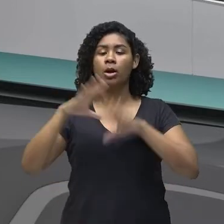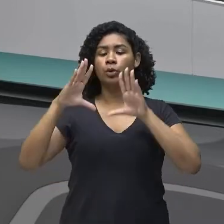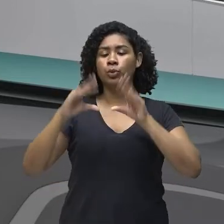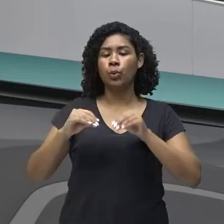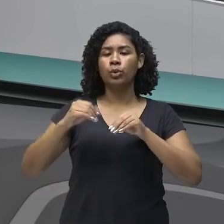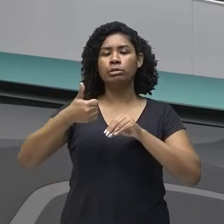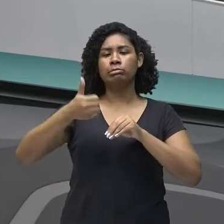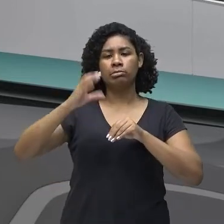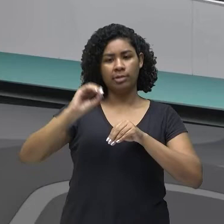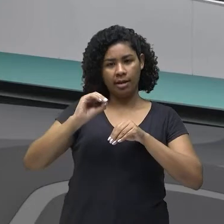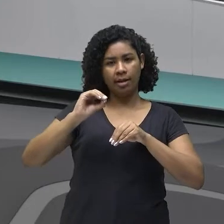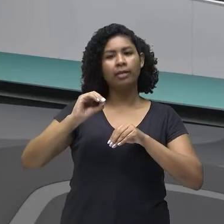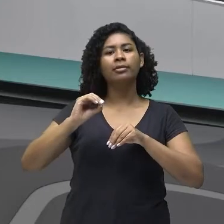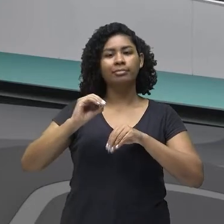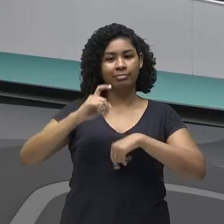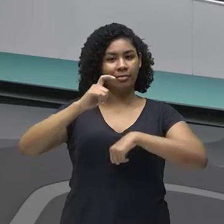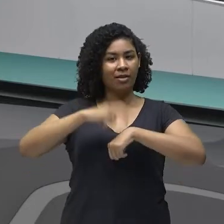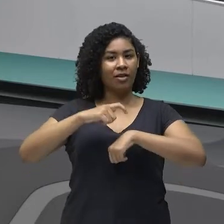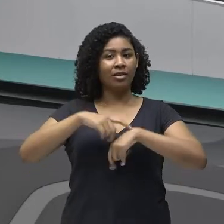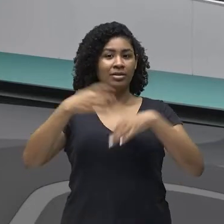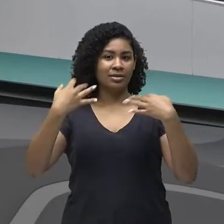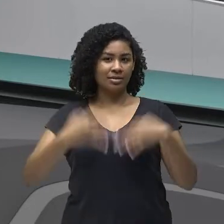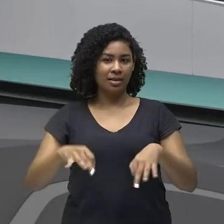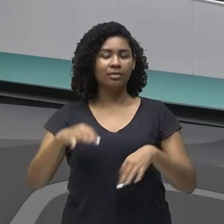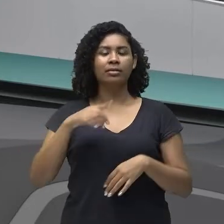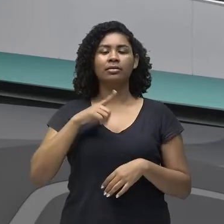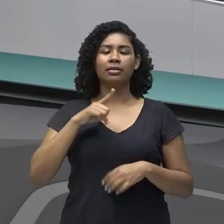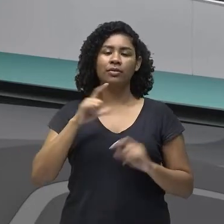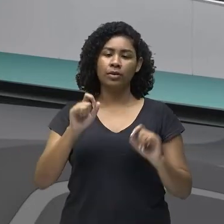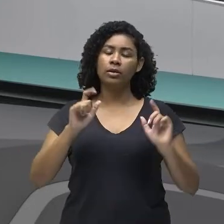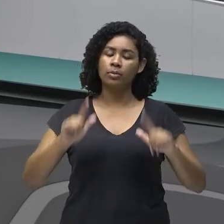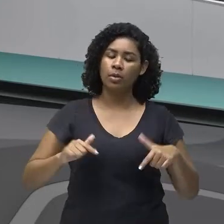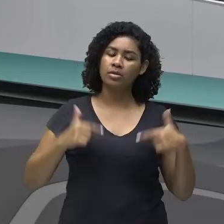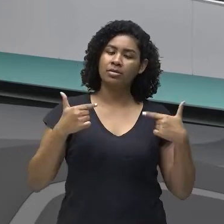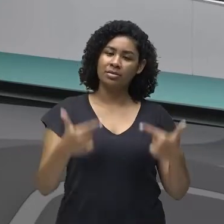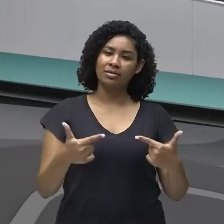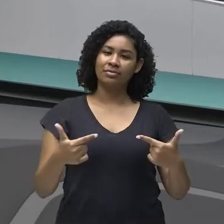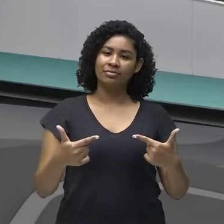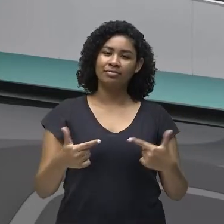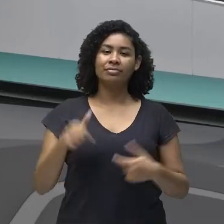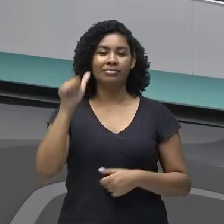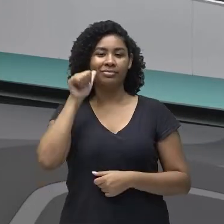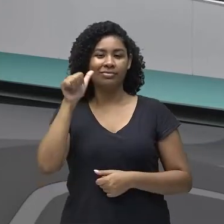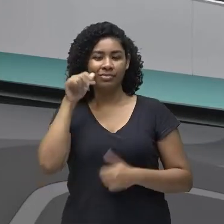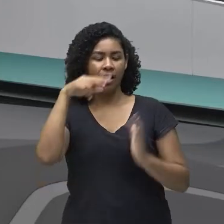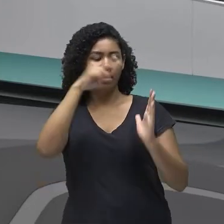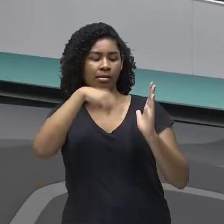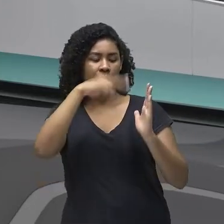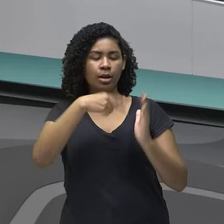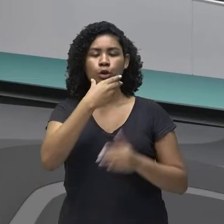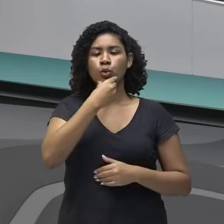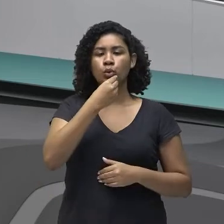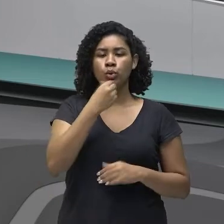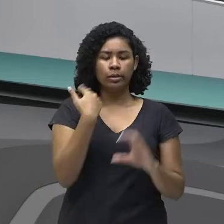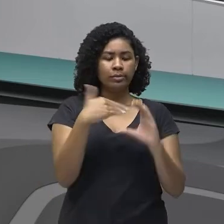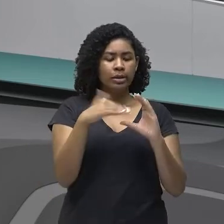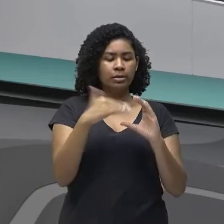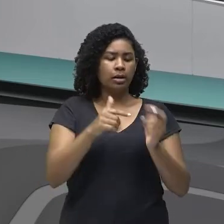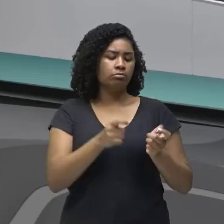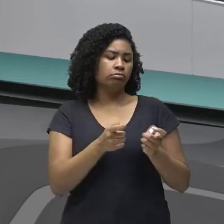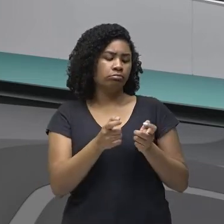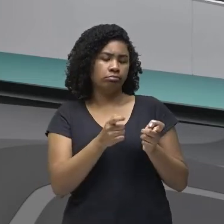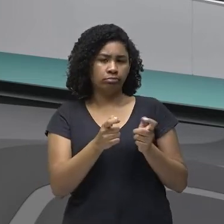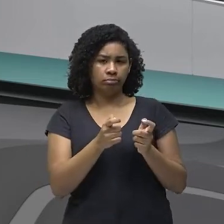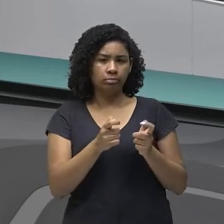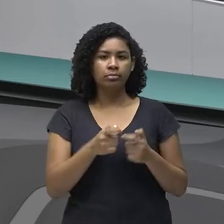da noite, naquele momento, determinado momento, eles estavam fazendo tais atividades. No caso, ela estava lendo e ele estava mandando mensagens. Então, essa é